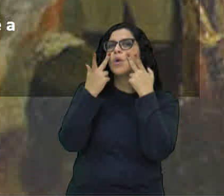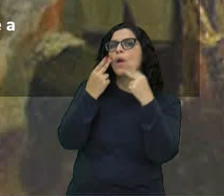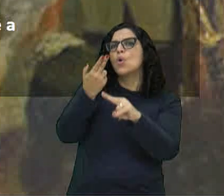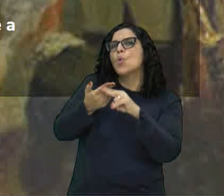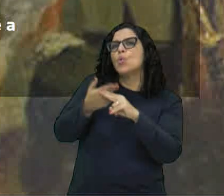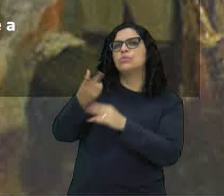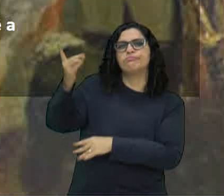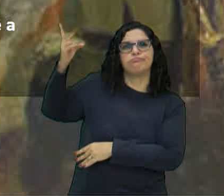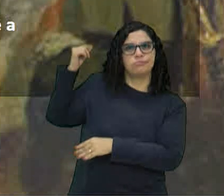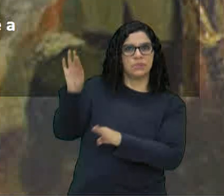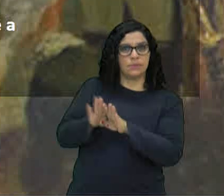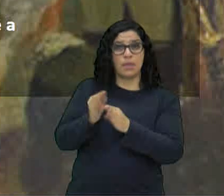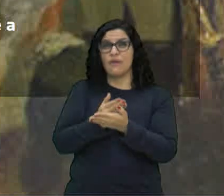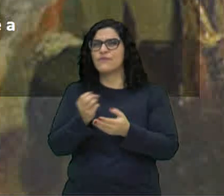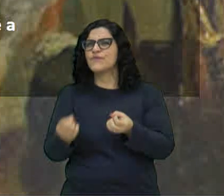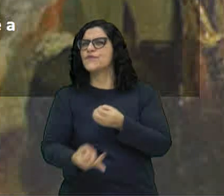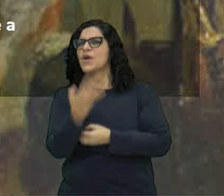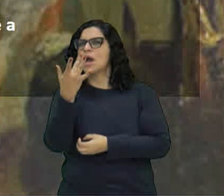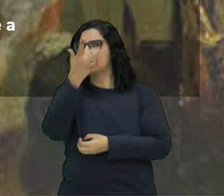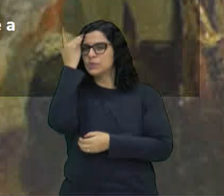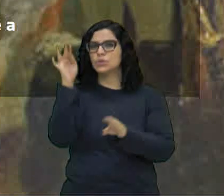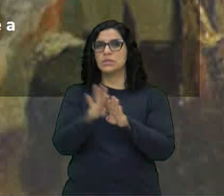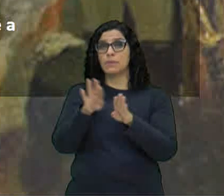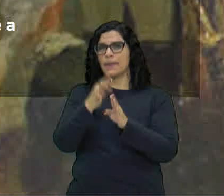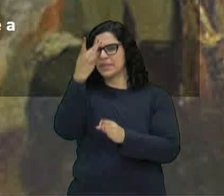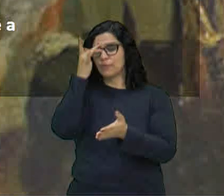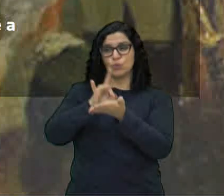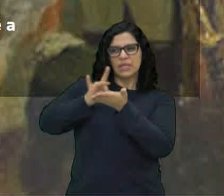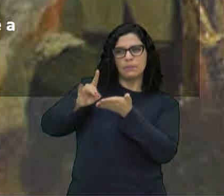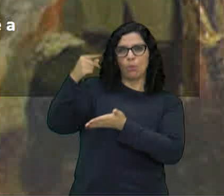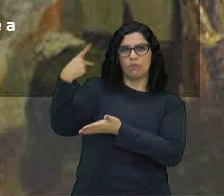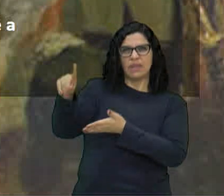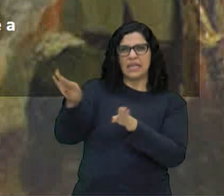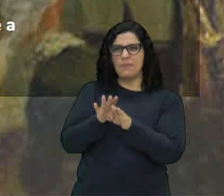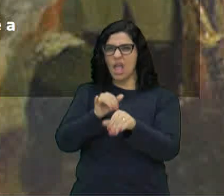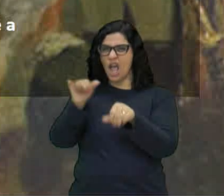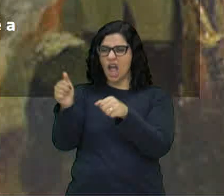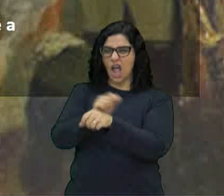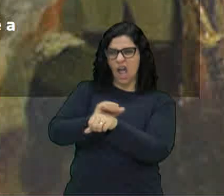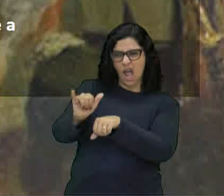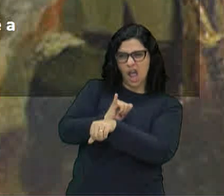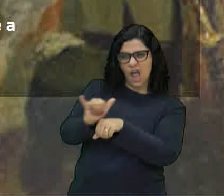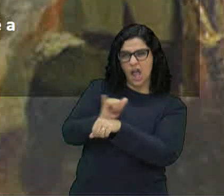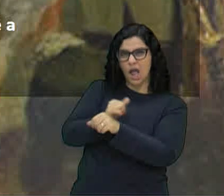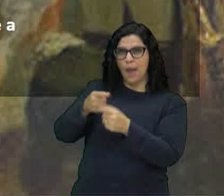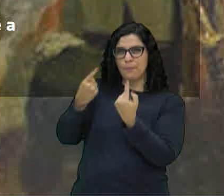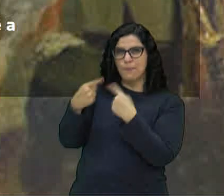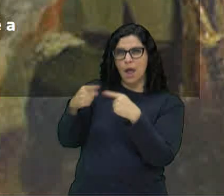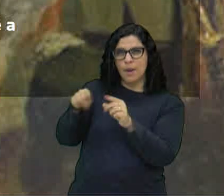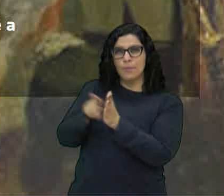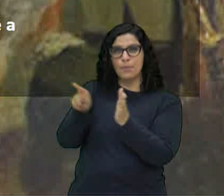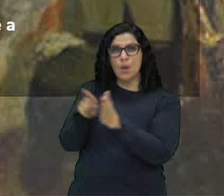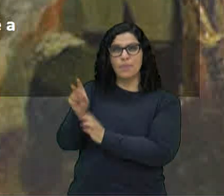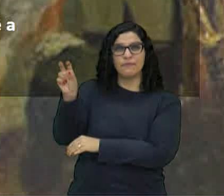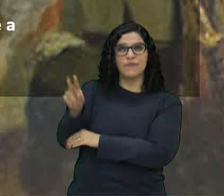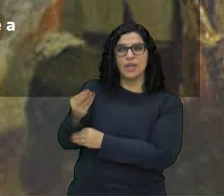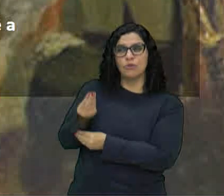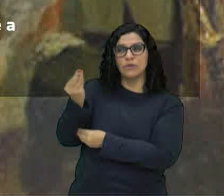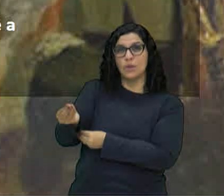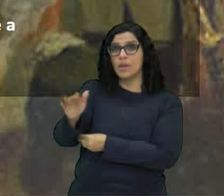época. Diversas pessoas logo concluíram que os inimigos de Napoleão tramaram a sua morte pela ingestão de substância